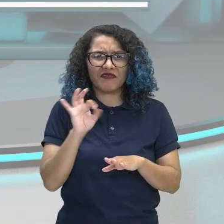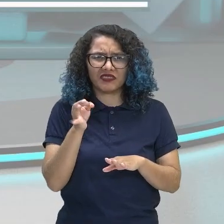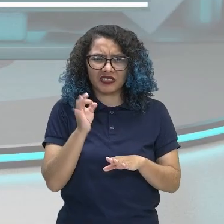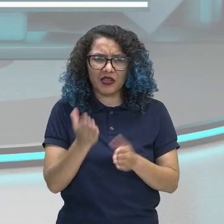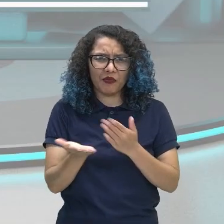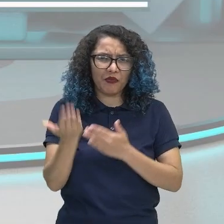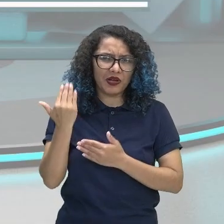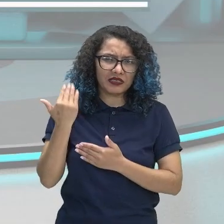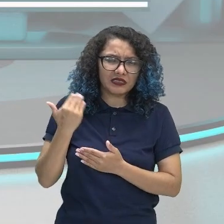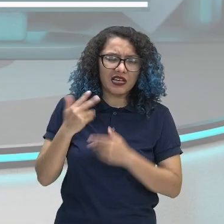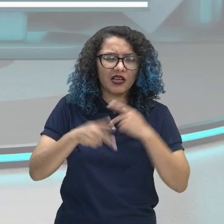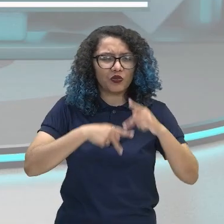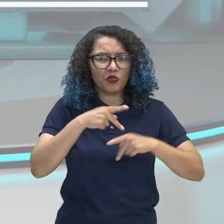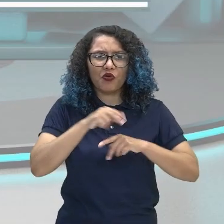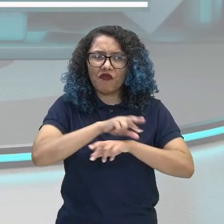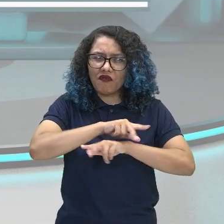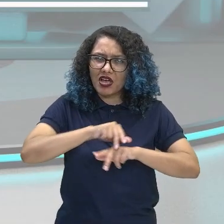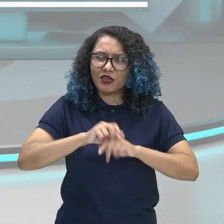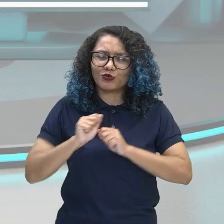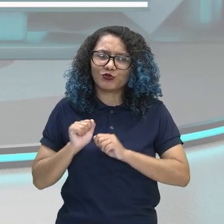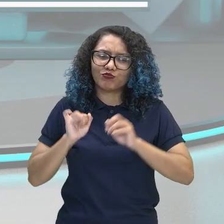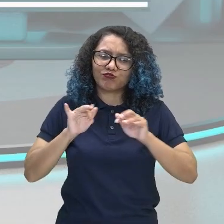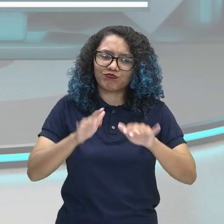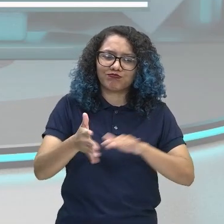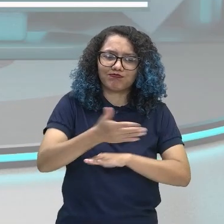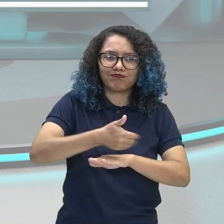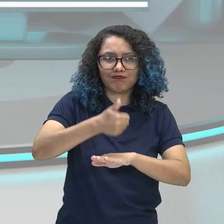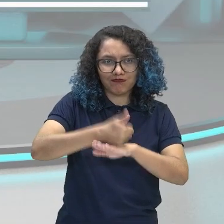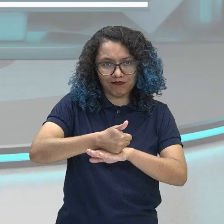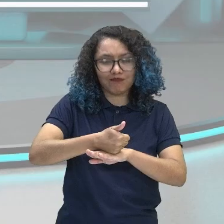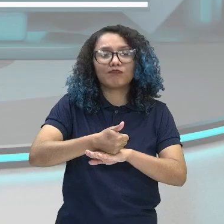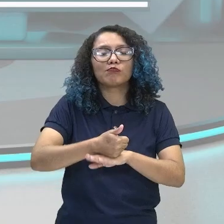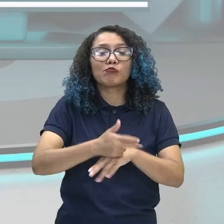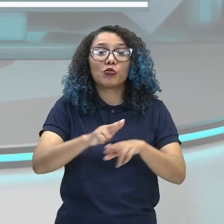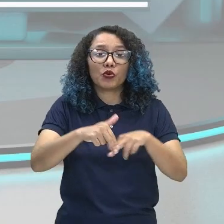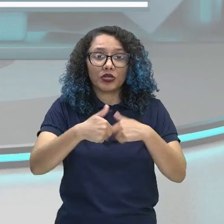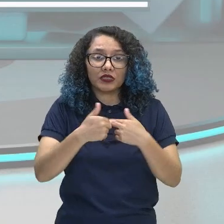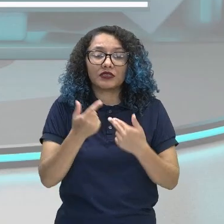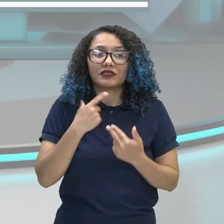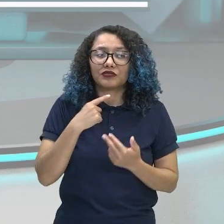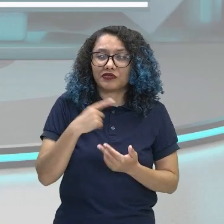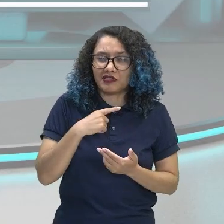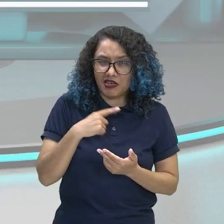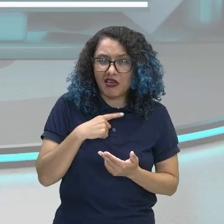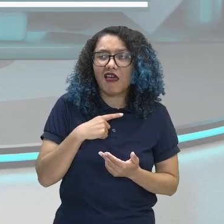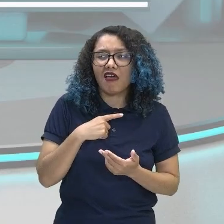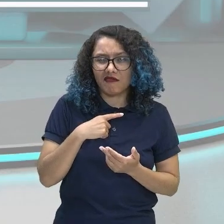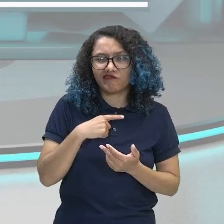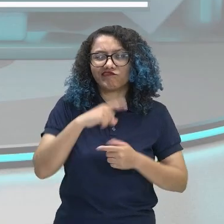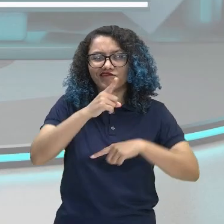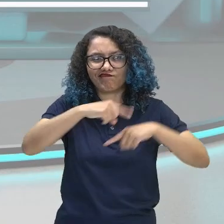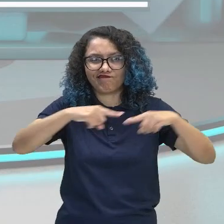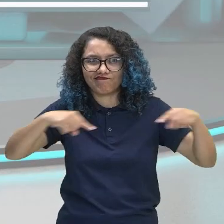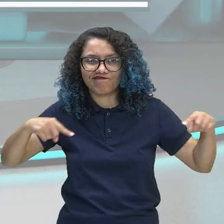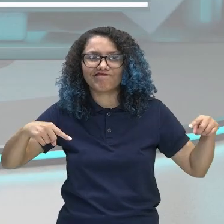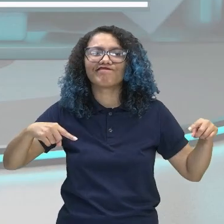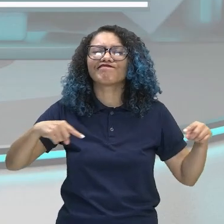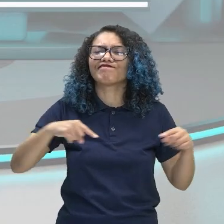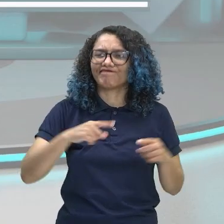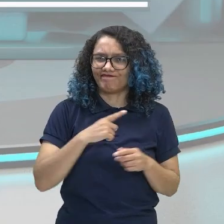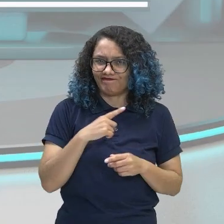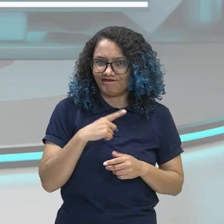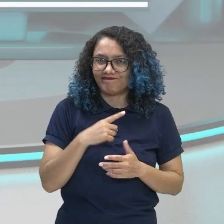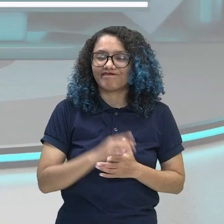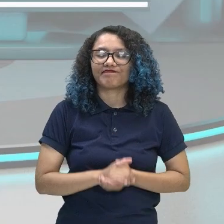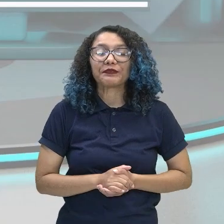por vários povos. E é por isso que haverá muitas variações. Então, nós